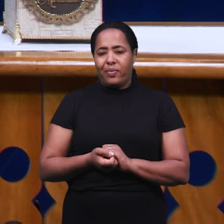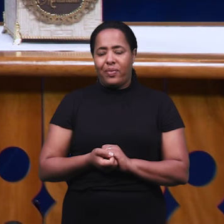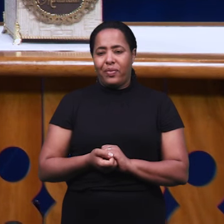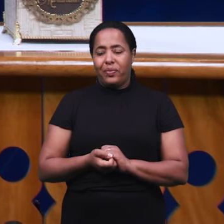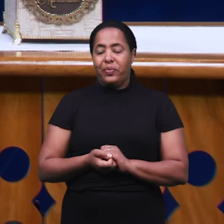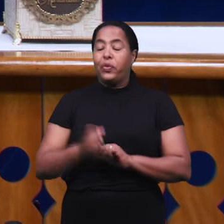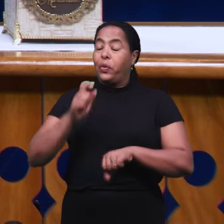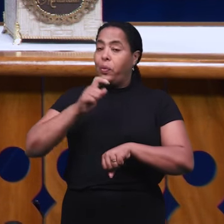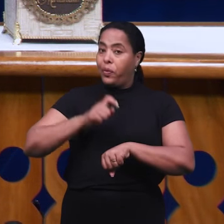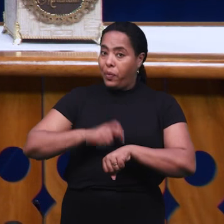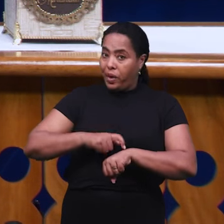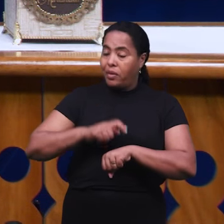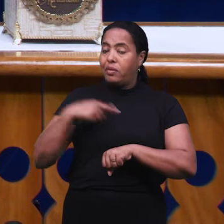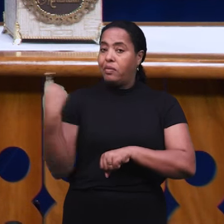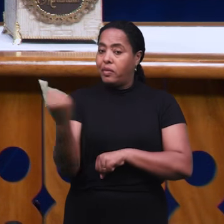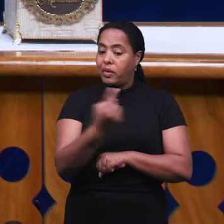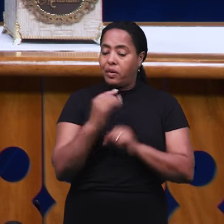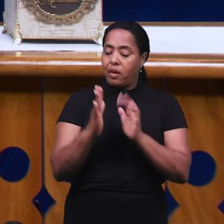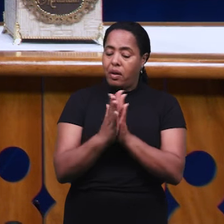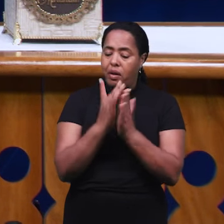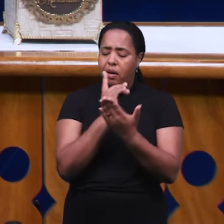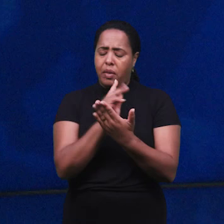Quando nós olhamos para a palavra de Deus,